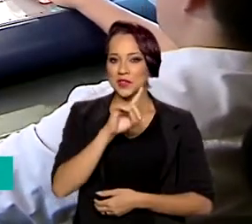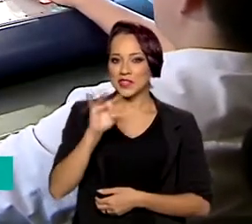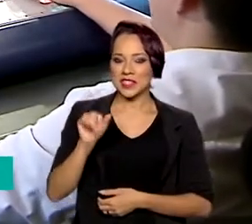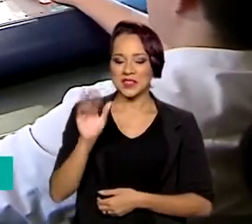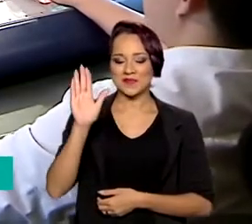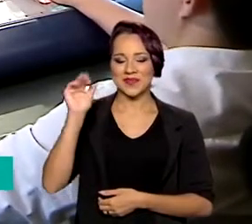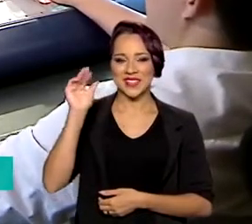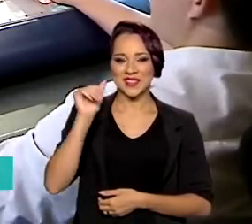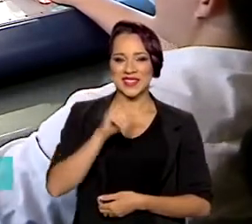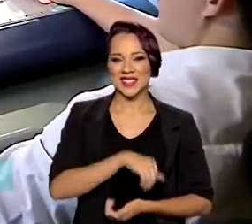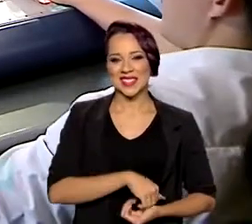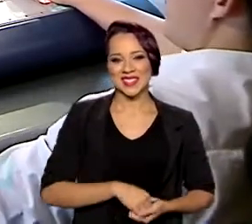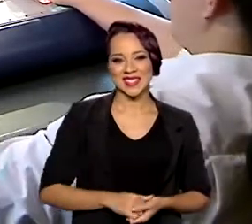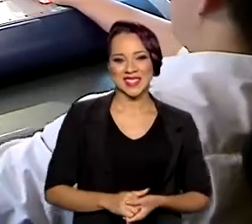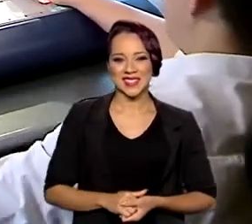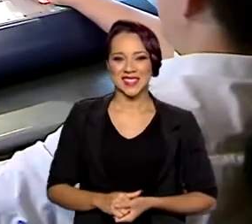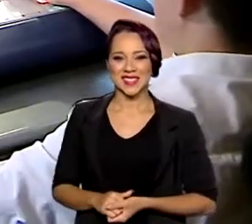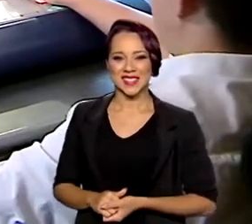dia. Até amanhã.